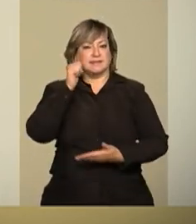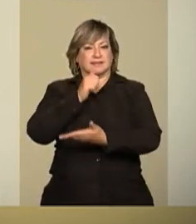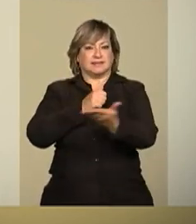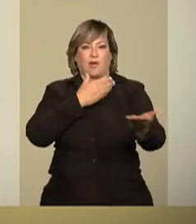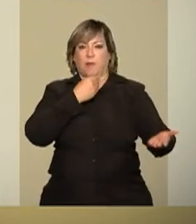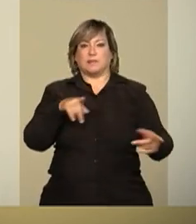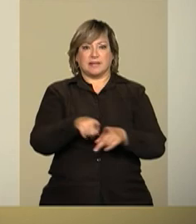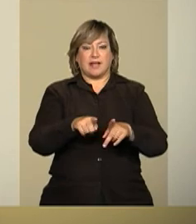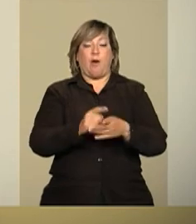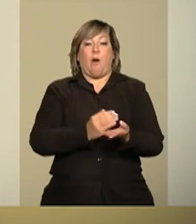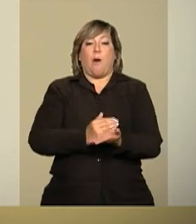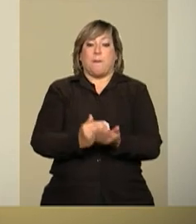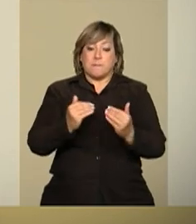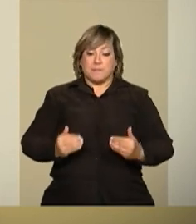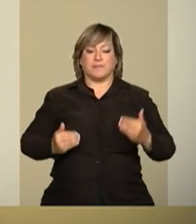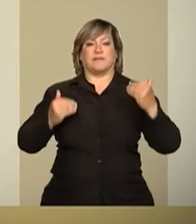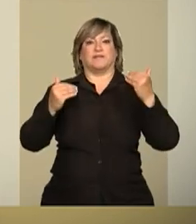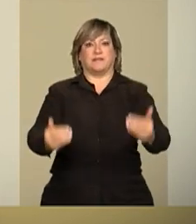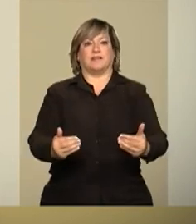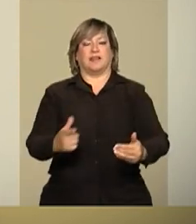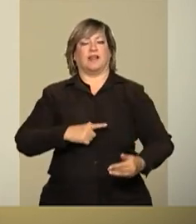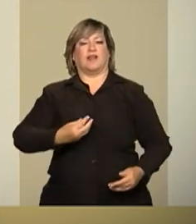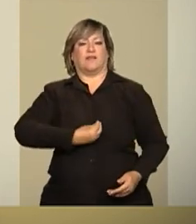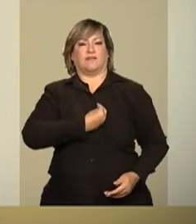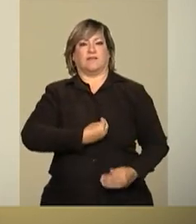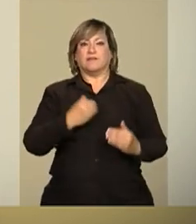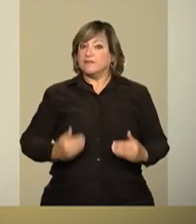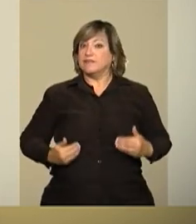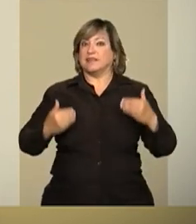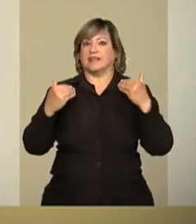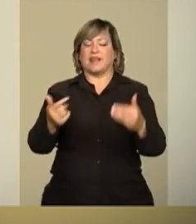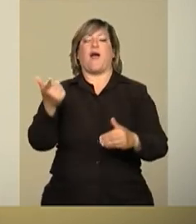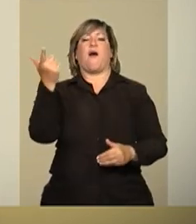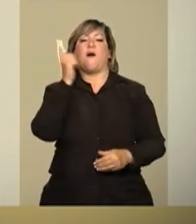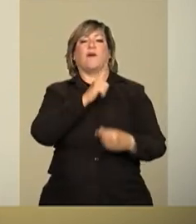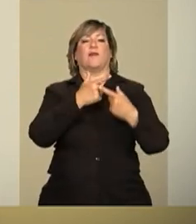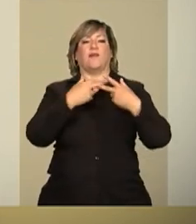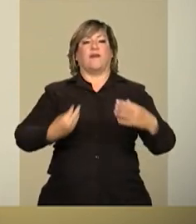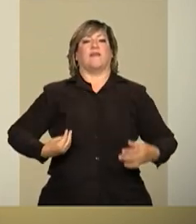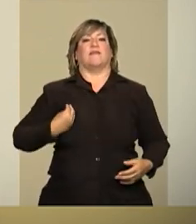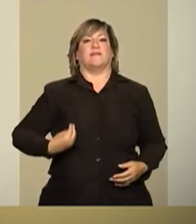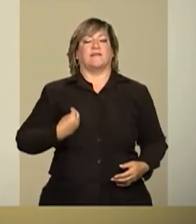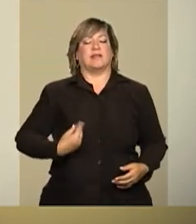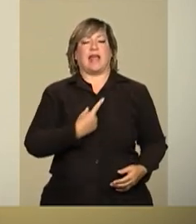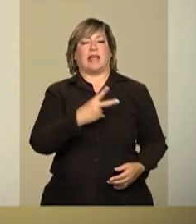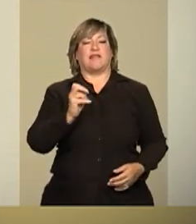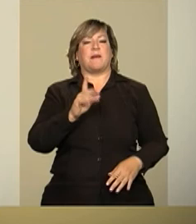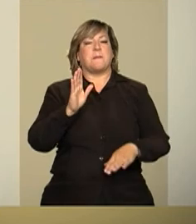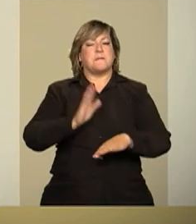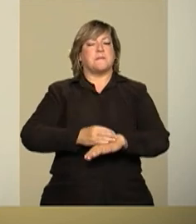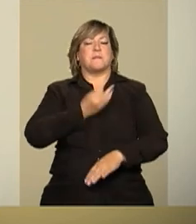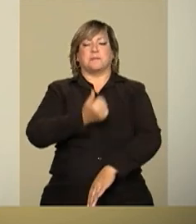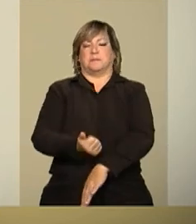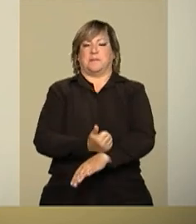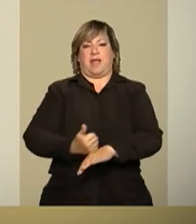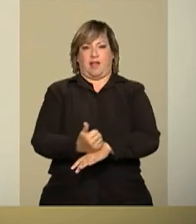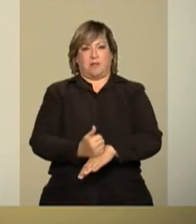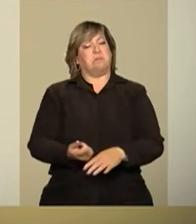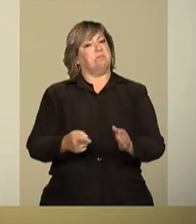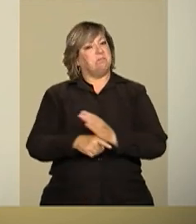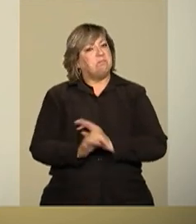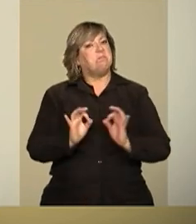começar a dar mais um passo à frente a avançar na conquista de uma vida cada vez mais digna e melhor